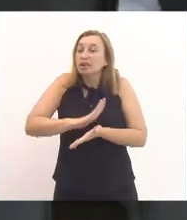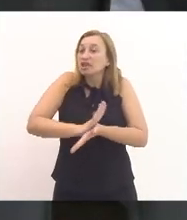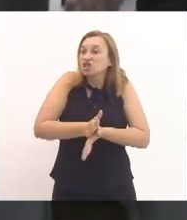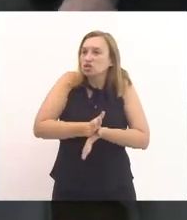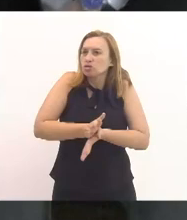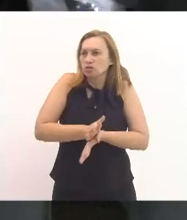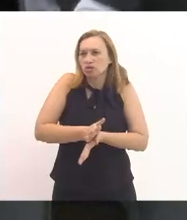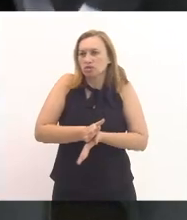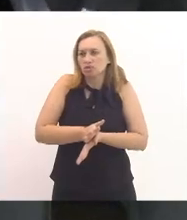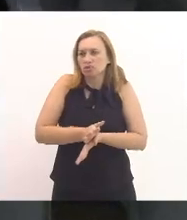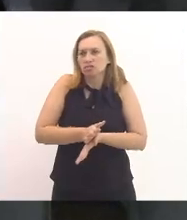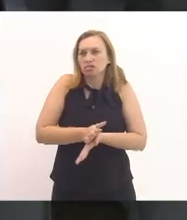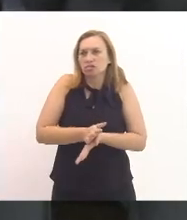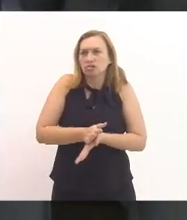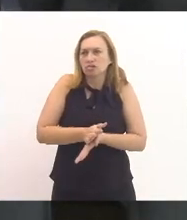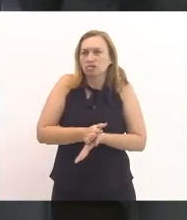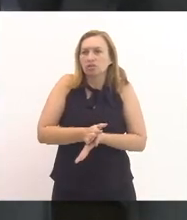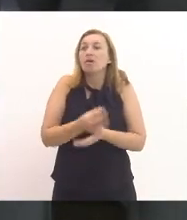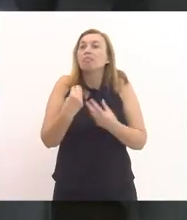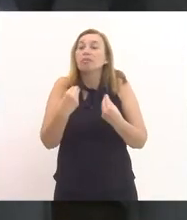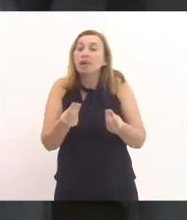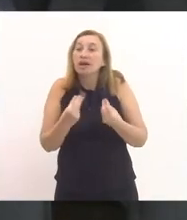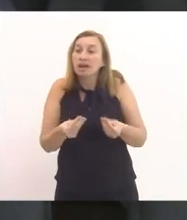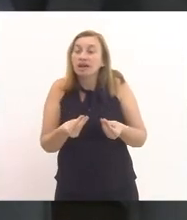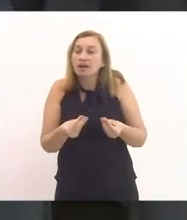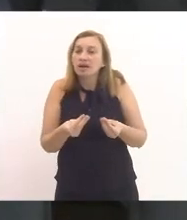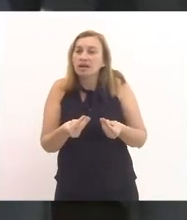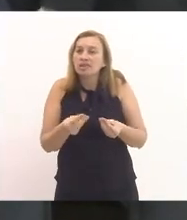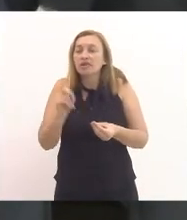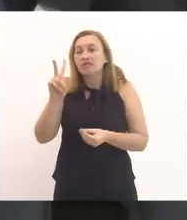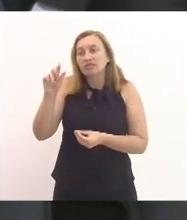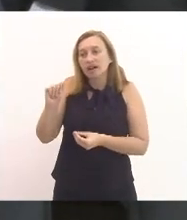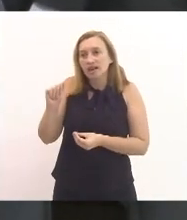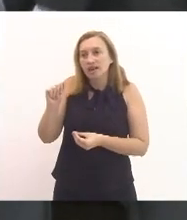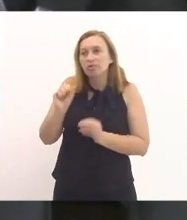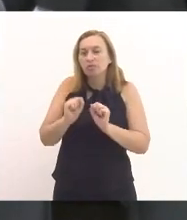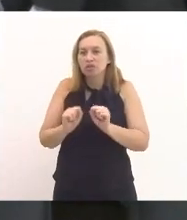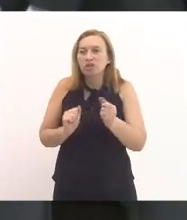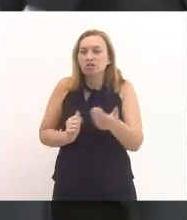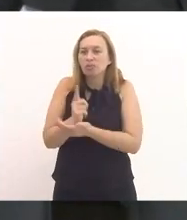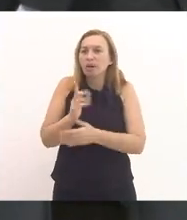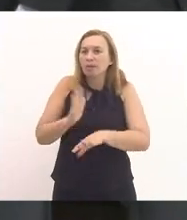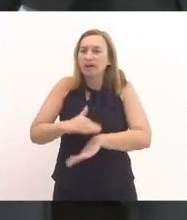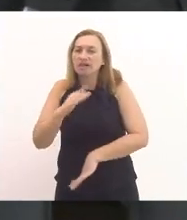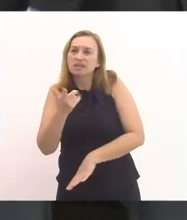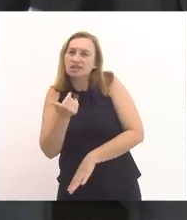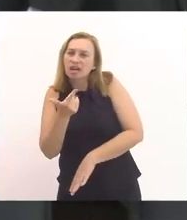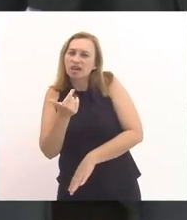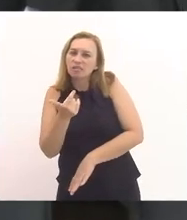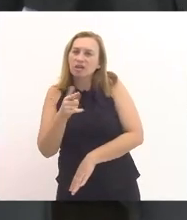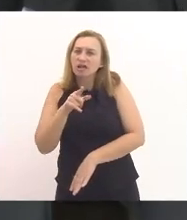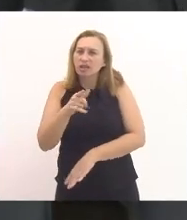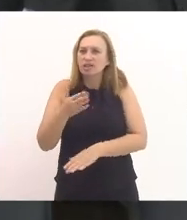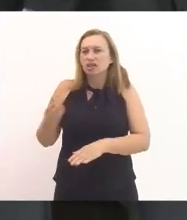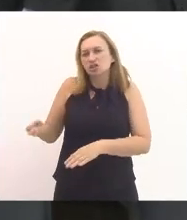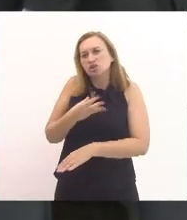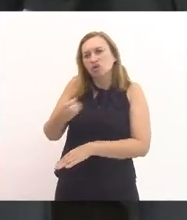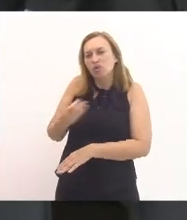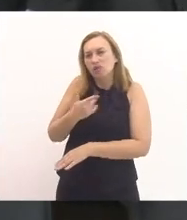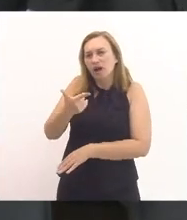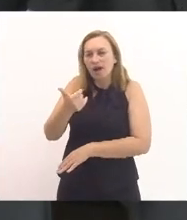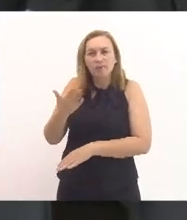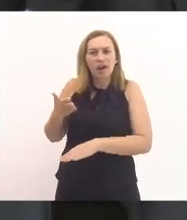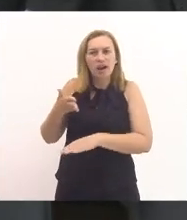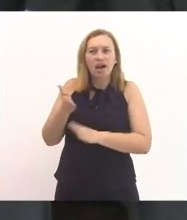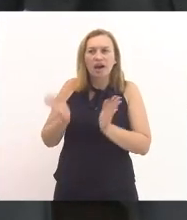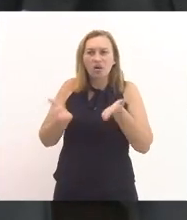destruir para destruição para que para abrir vagas para que a gente pudesse comprar mais armas essas armas que chegaram agora as